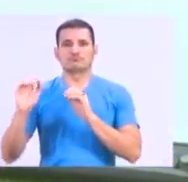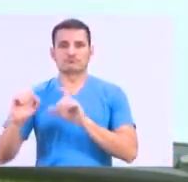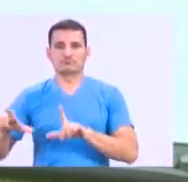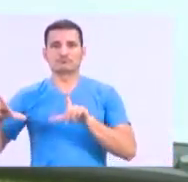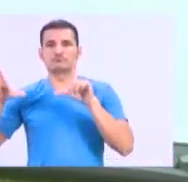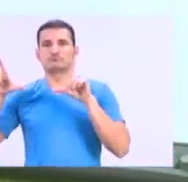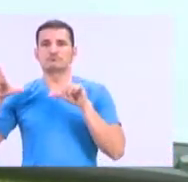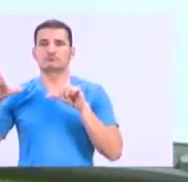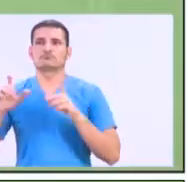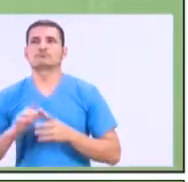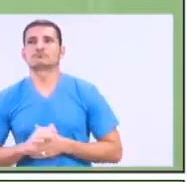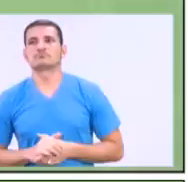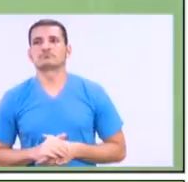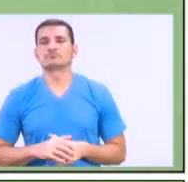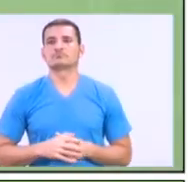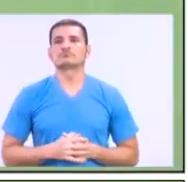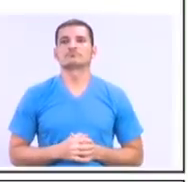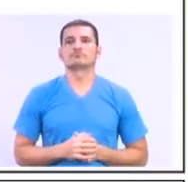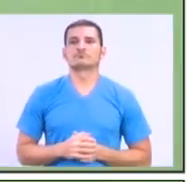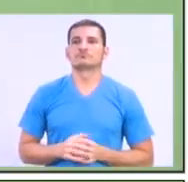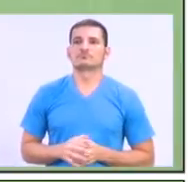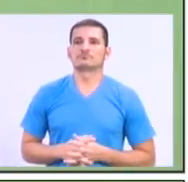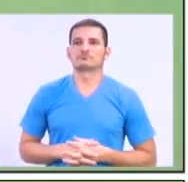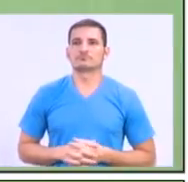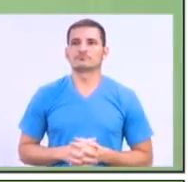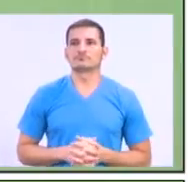ser enviado para o usuário.